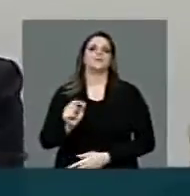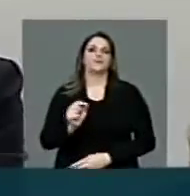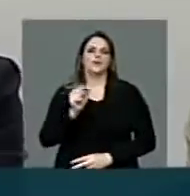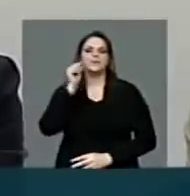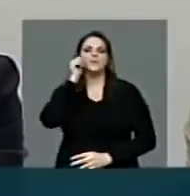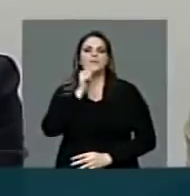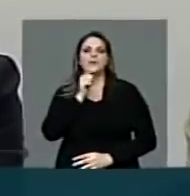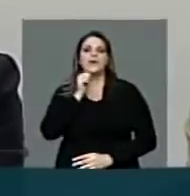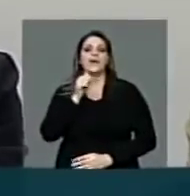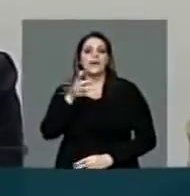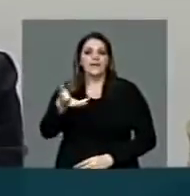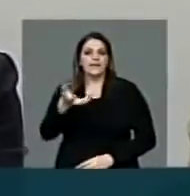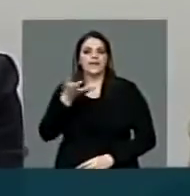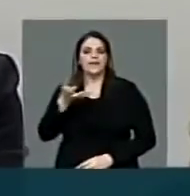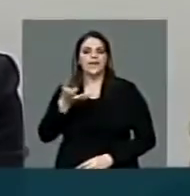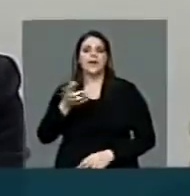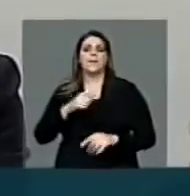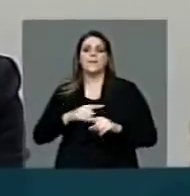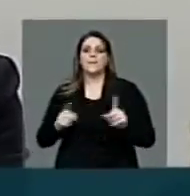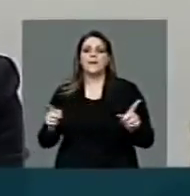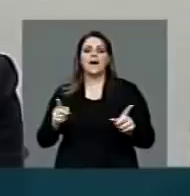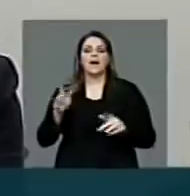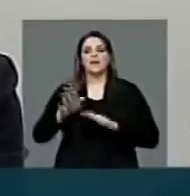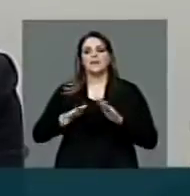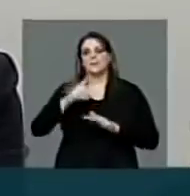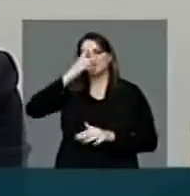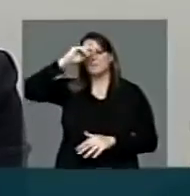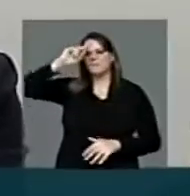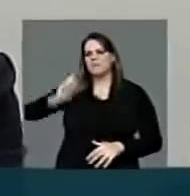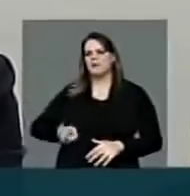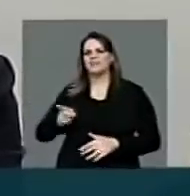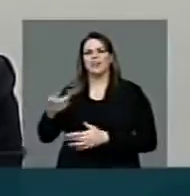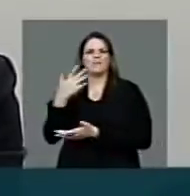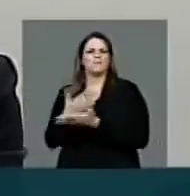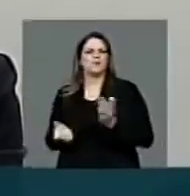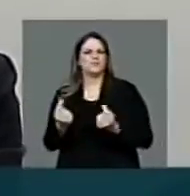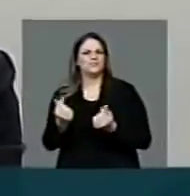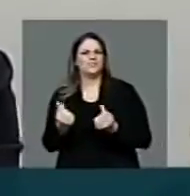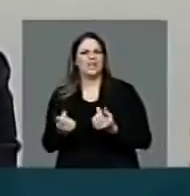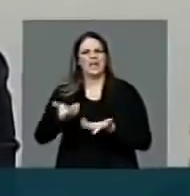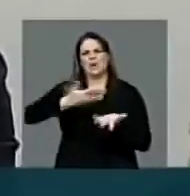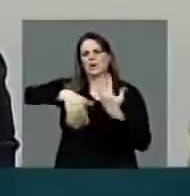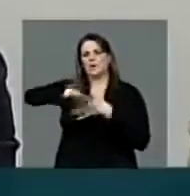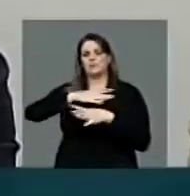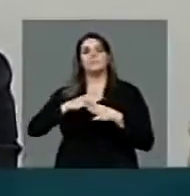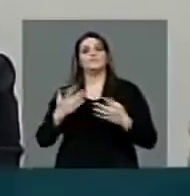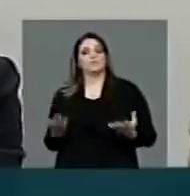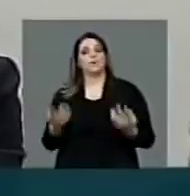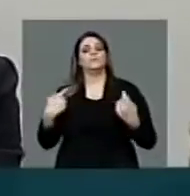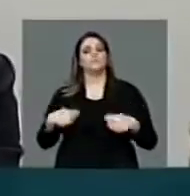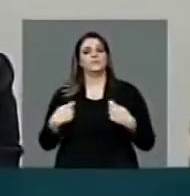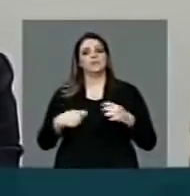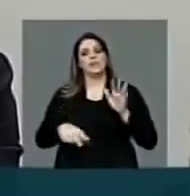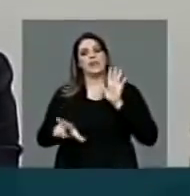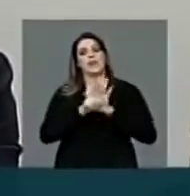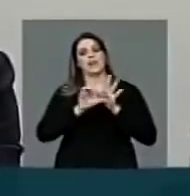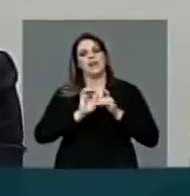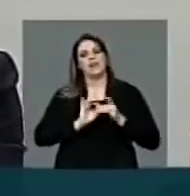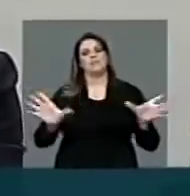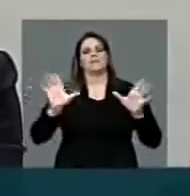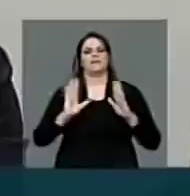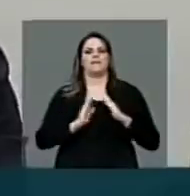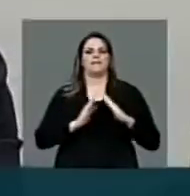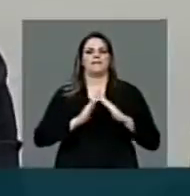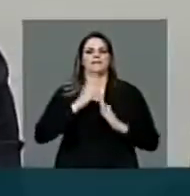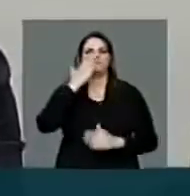lá dentro. É preciso, portanto, descriminalizar a casa de prostituição. Casa de prostituição precisa deixar de ser crime.